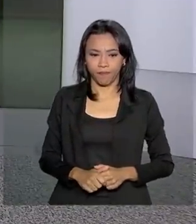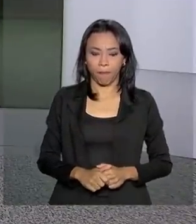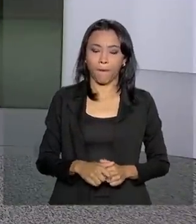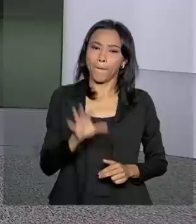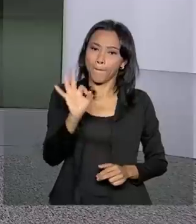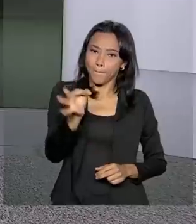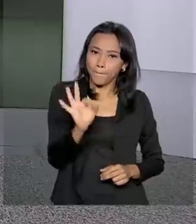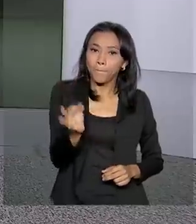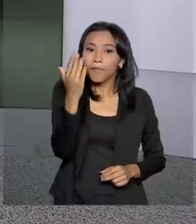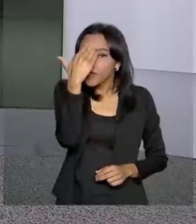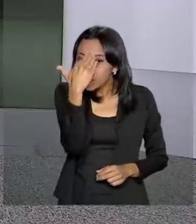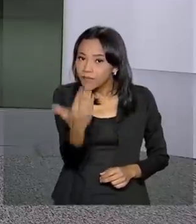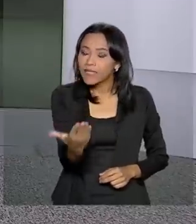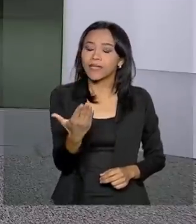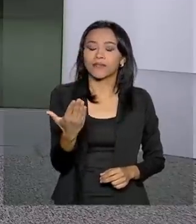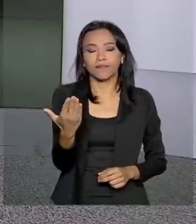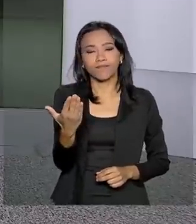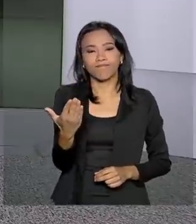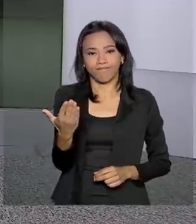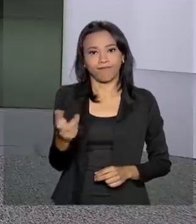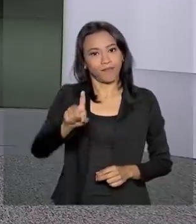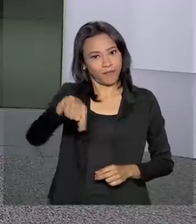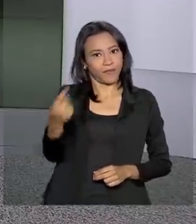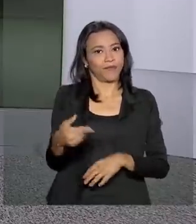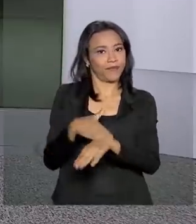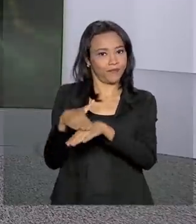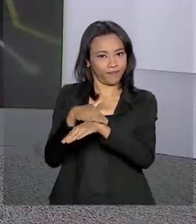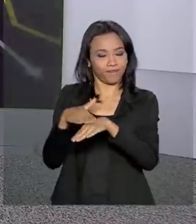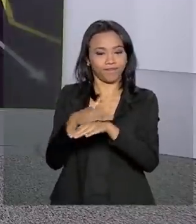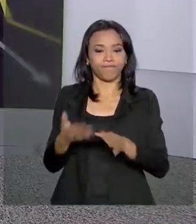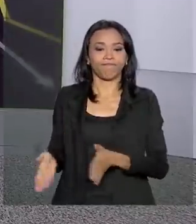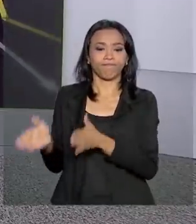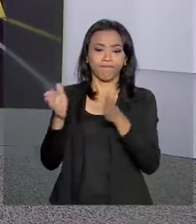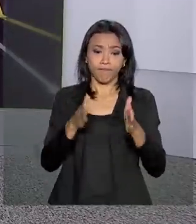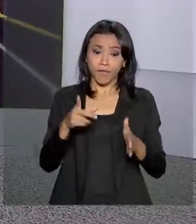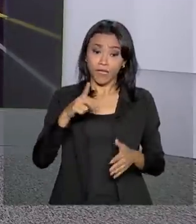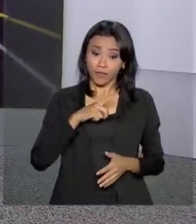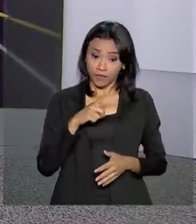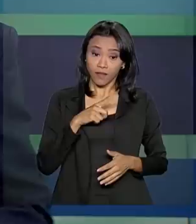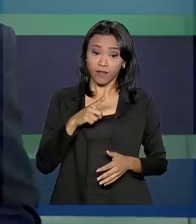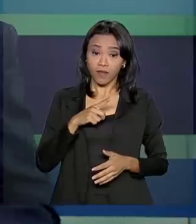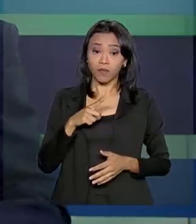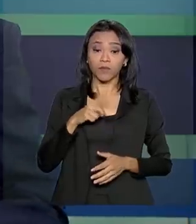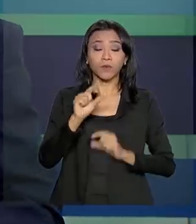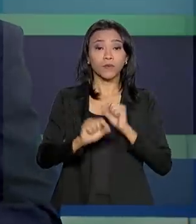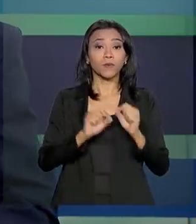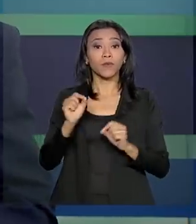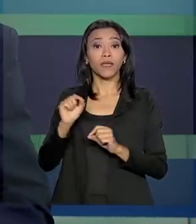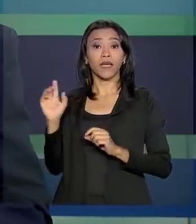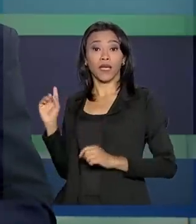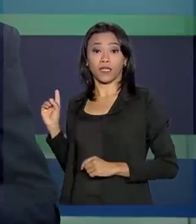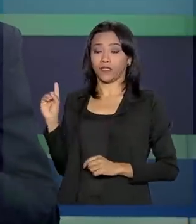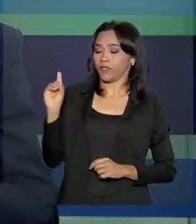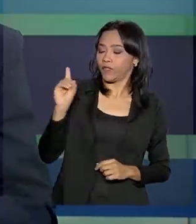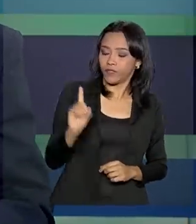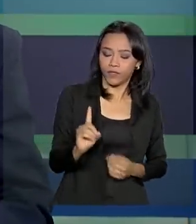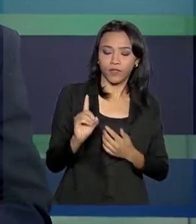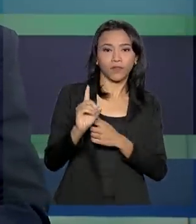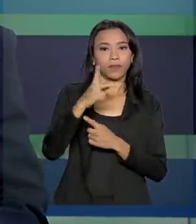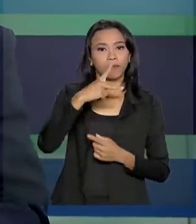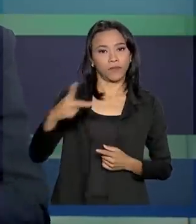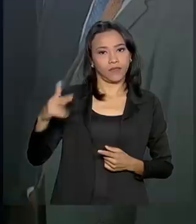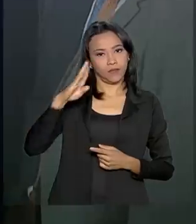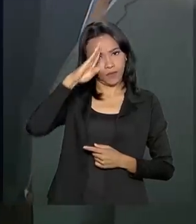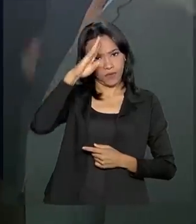mesmo, Luciana. Obrigado. Por enquanto, a gente volta a falar. Bem, e nós temos as imagens da chegada do presidente Jair Bolsonaro ao